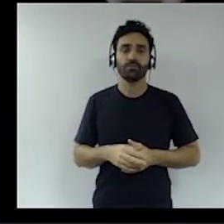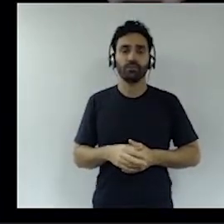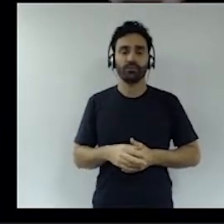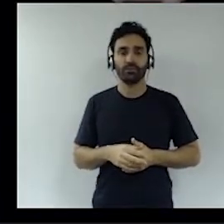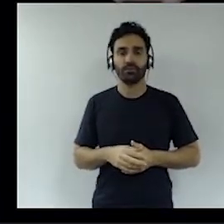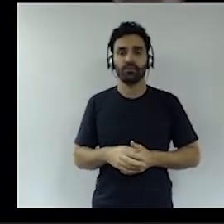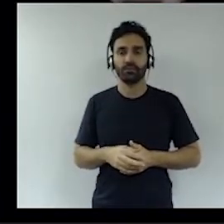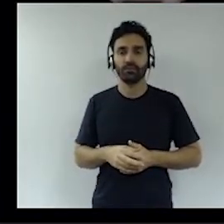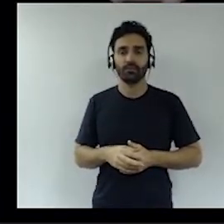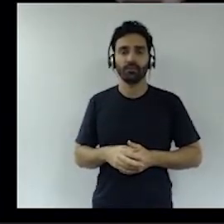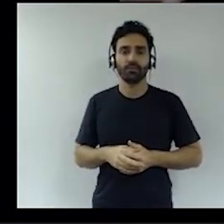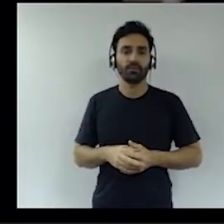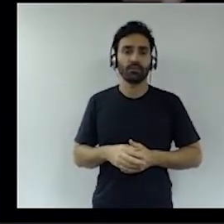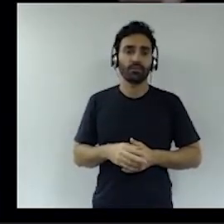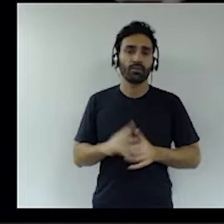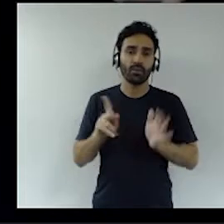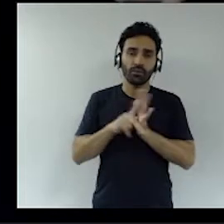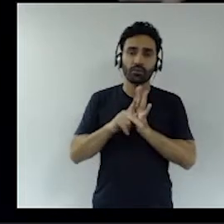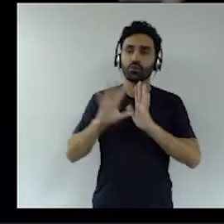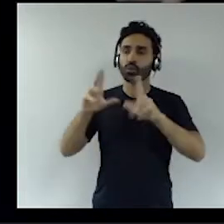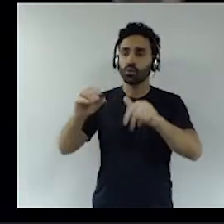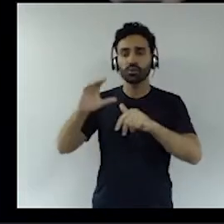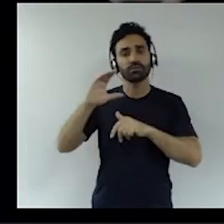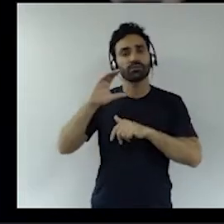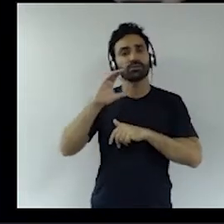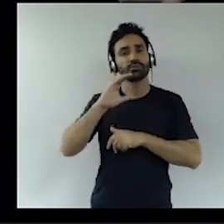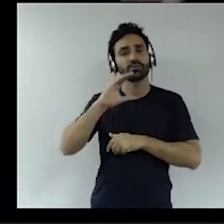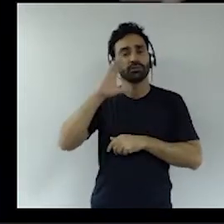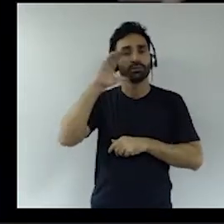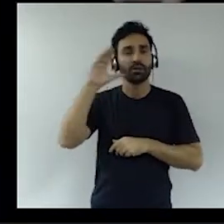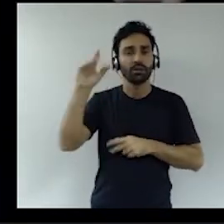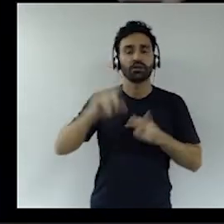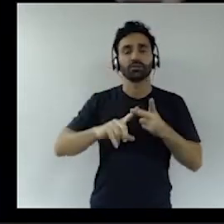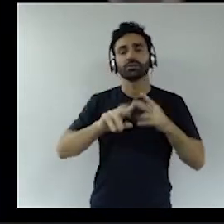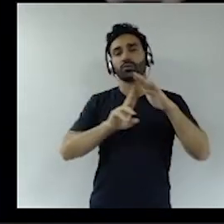pelas academias de ciência, pelas universidades,